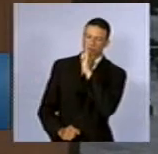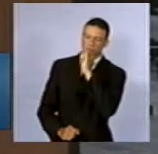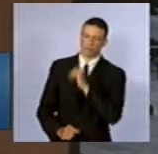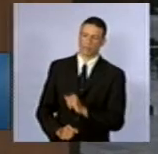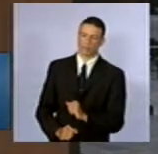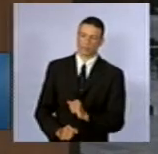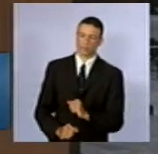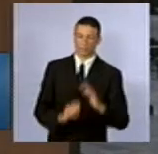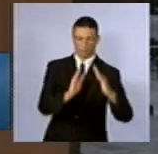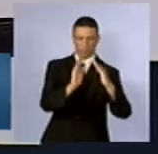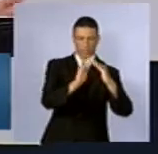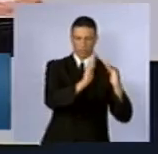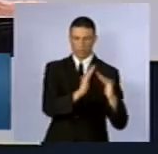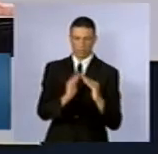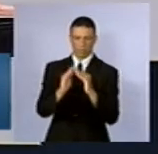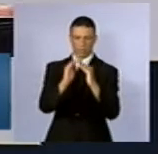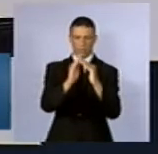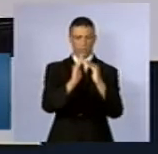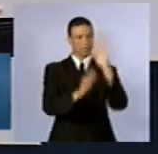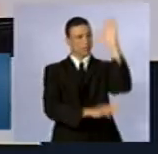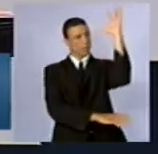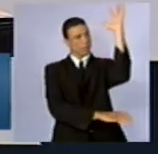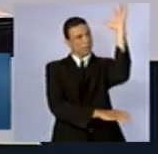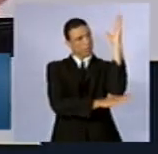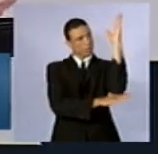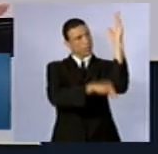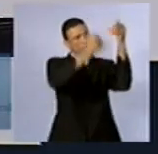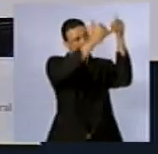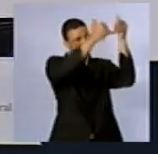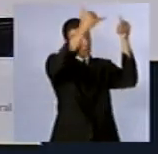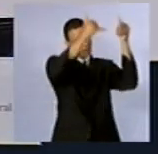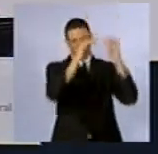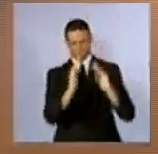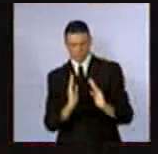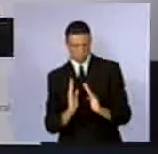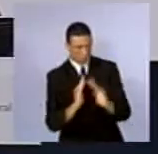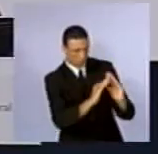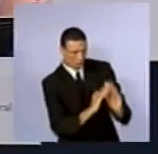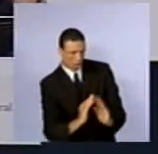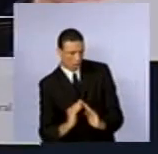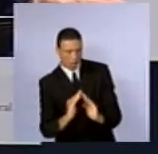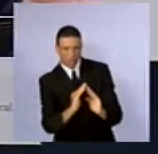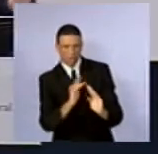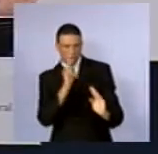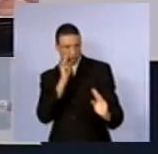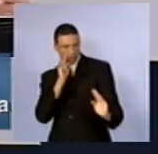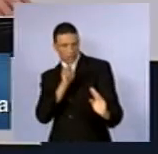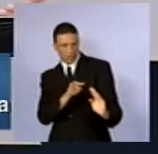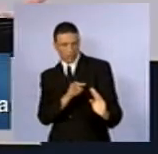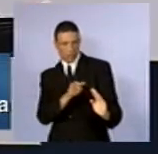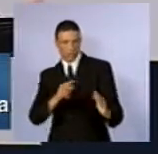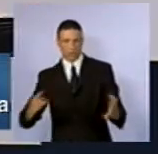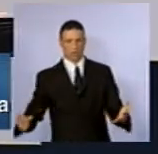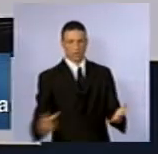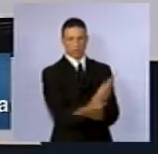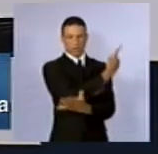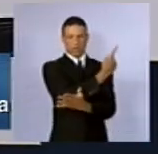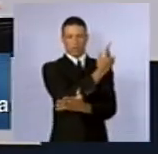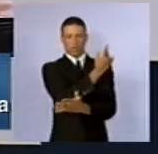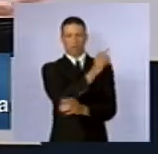da moradia embaixo da linha, eu também tenho observado e tenho visto, inclusive, tem o caso que trouxe, que